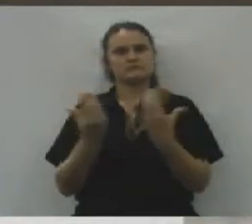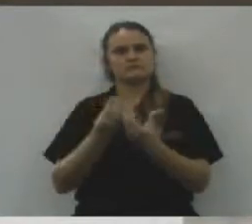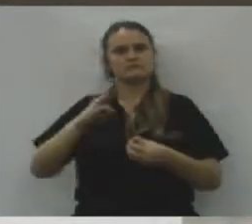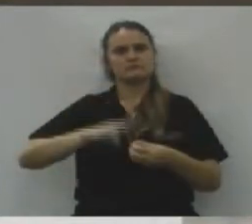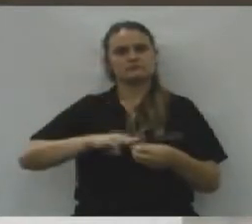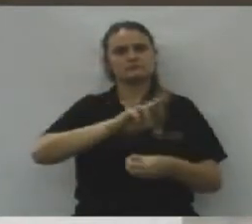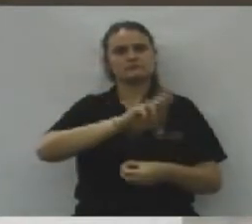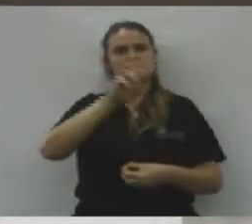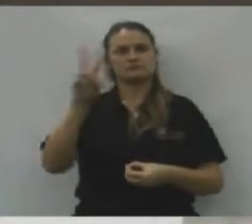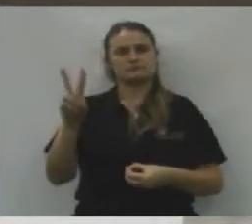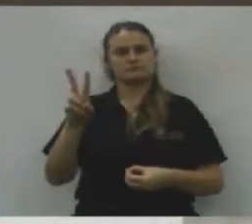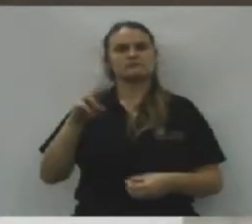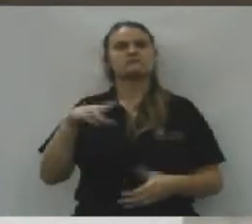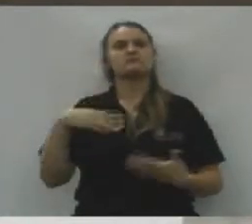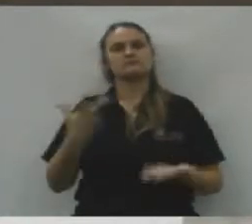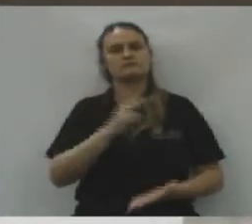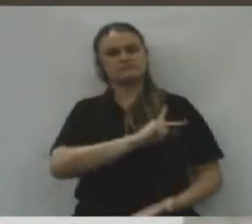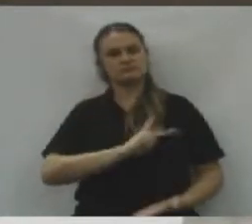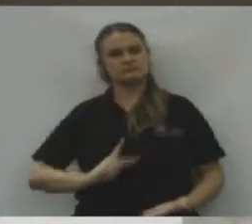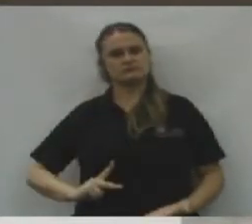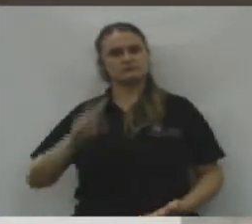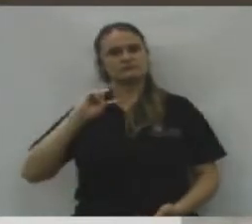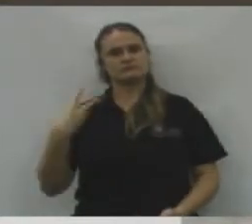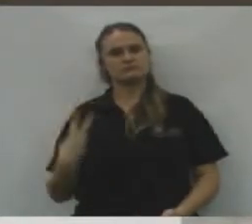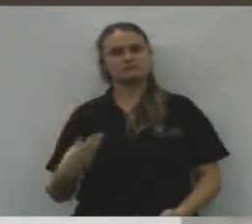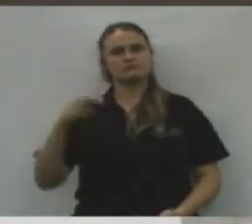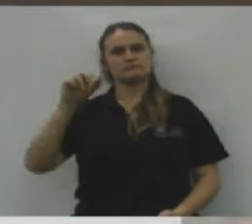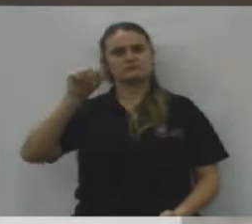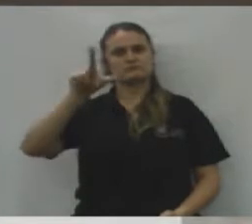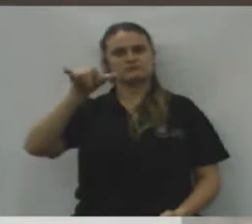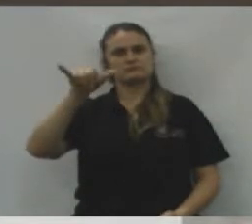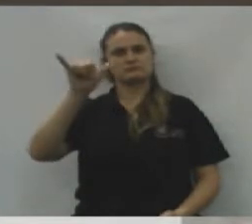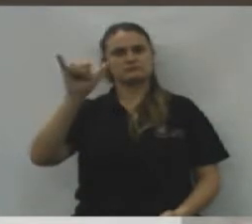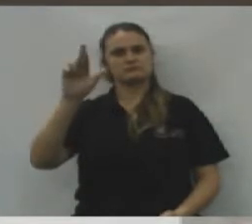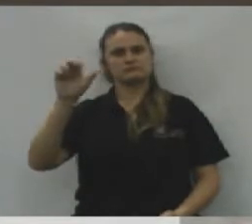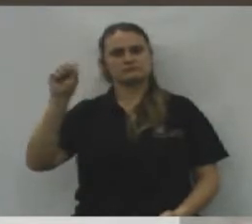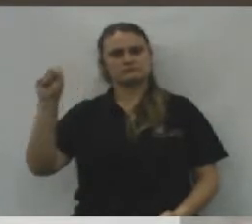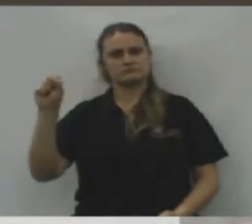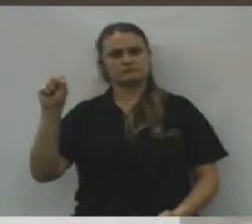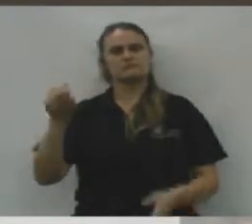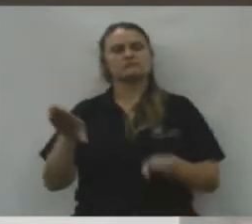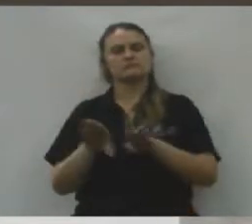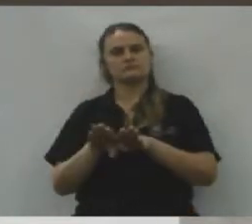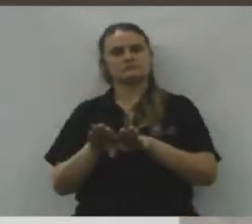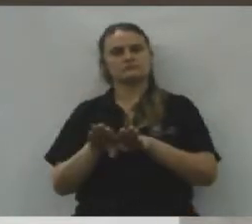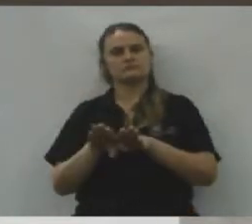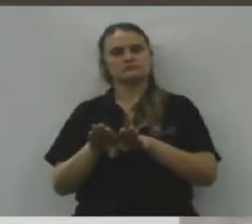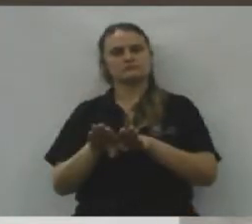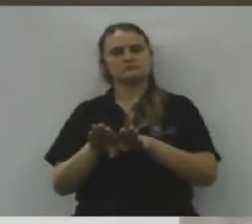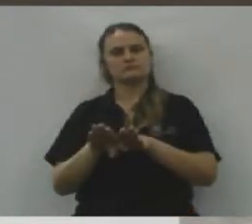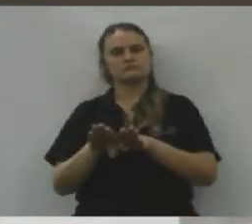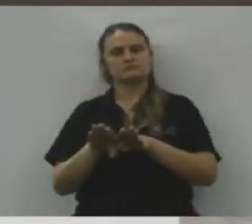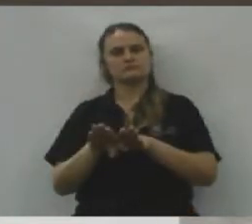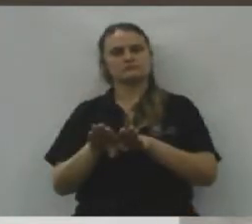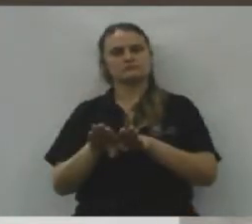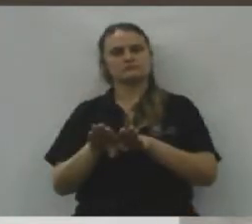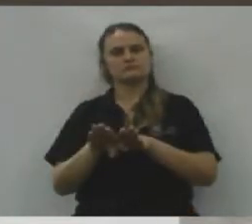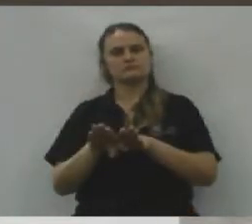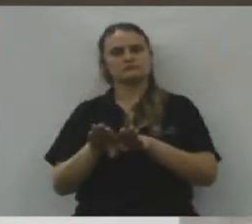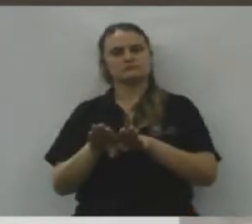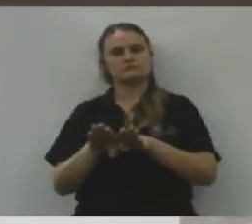Vitória, Almires Bugai Filho, presidente da Câmara Municipal, Jair Brunhago, presidente da